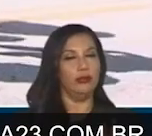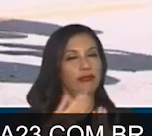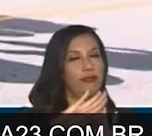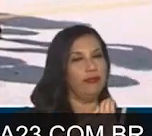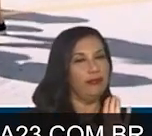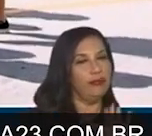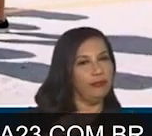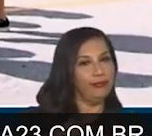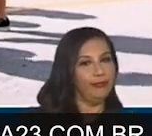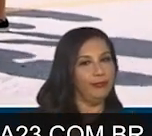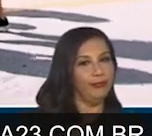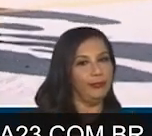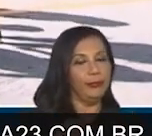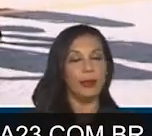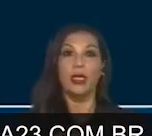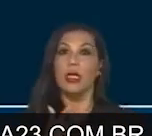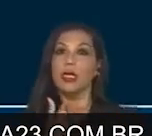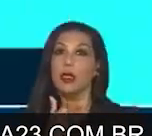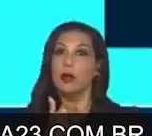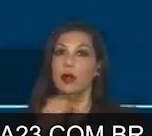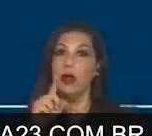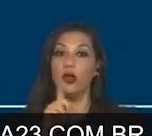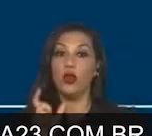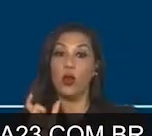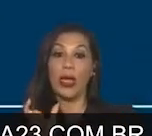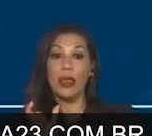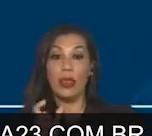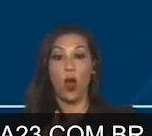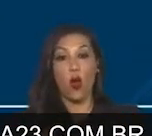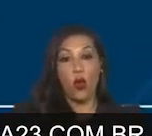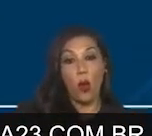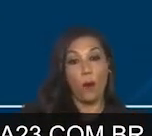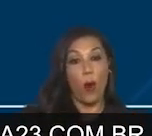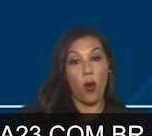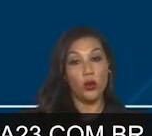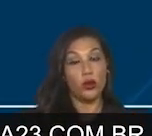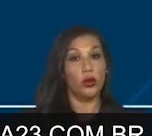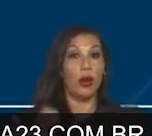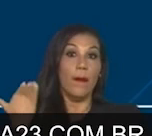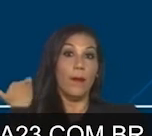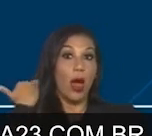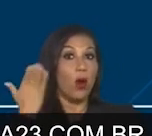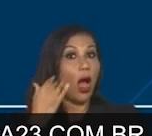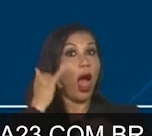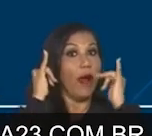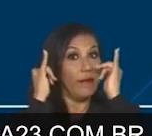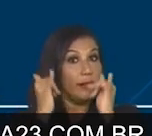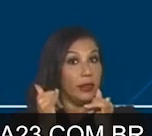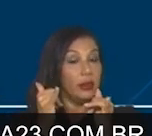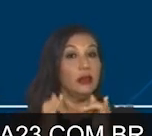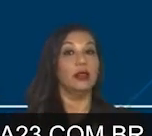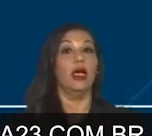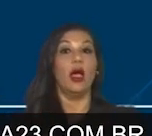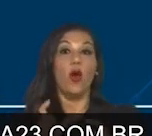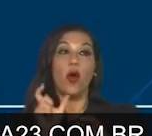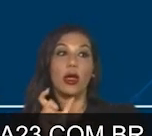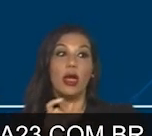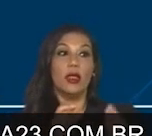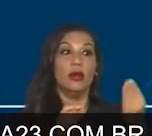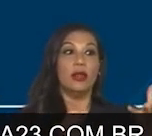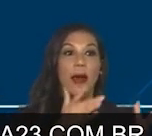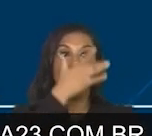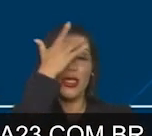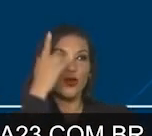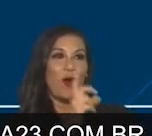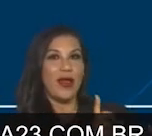Algumas dicas, olha só, não deixar o cartão solto no bolso, é uma dessas dicas. Não dar o cartão também para o